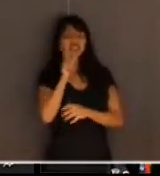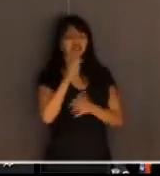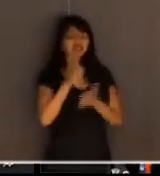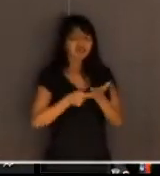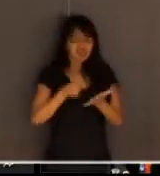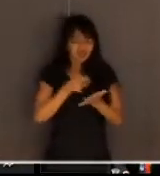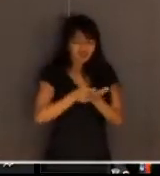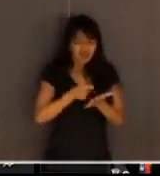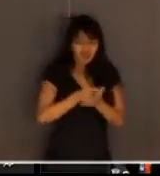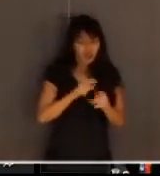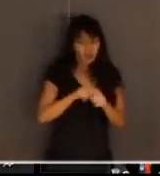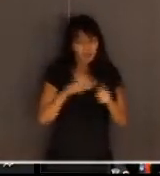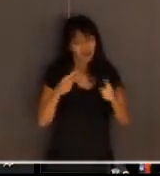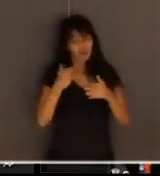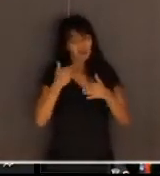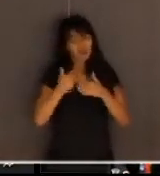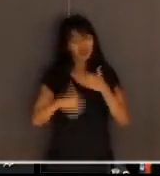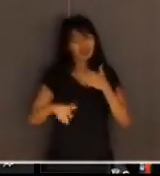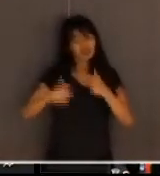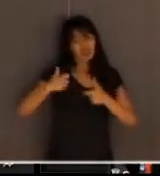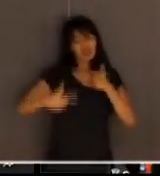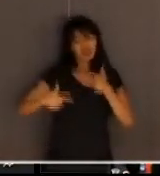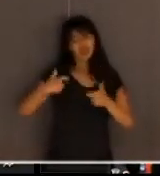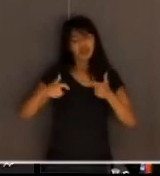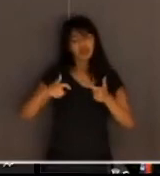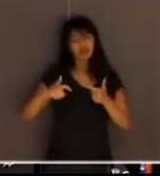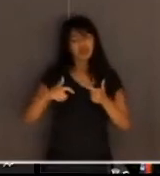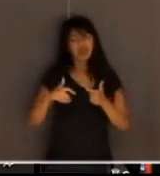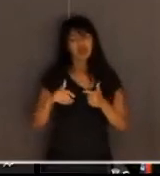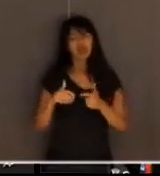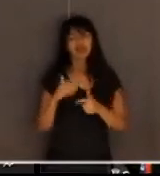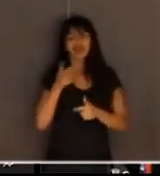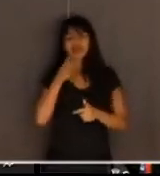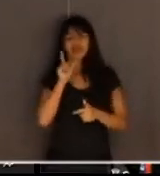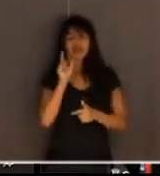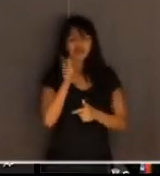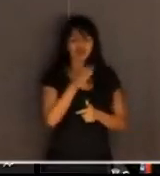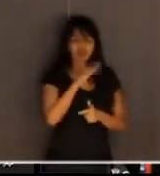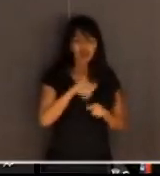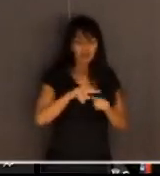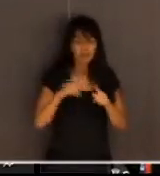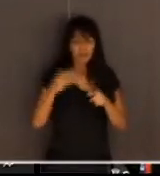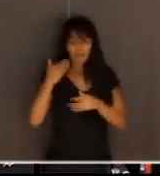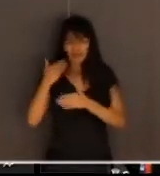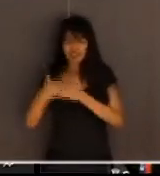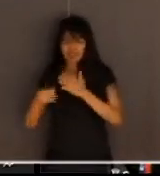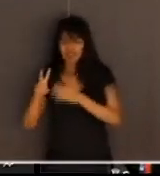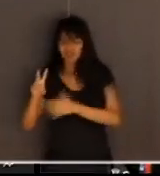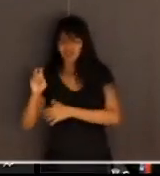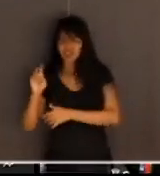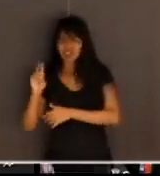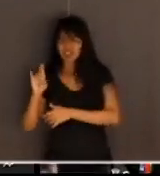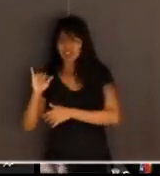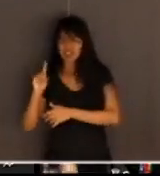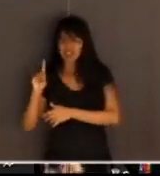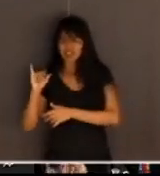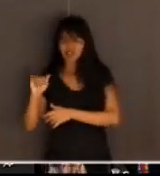guerra. Ganhar a nulidade e perder o veredito não é algo que possa